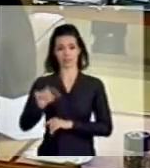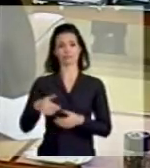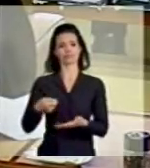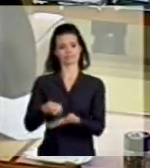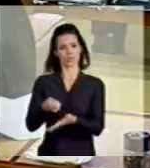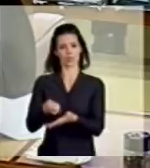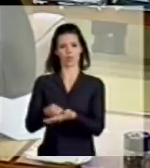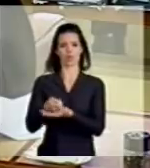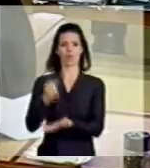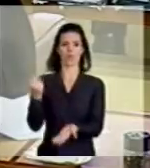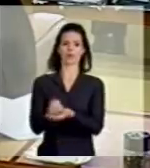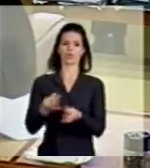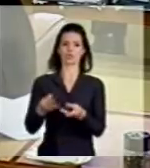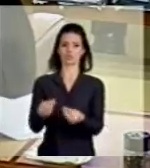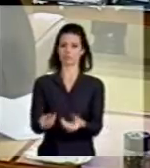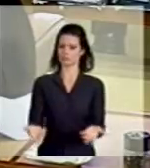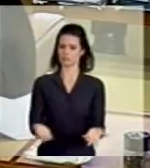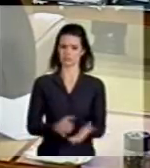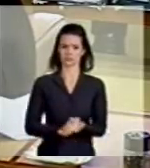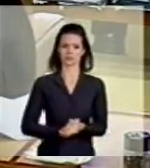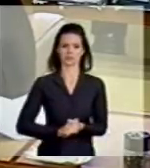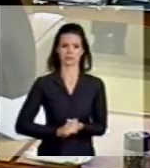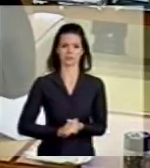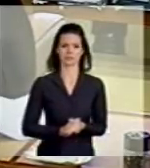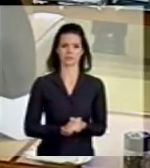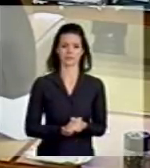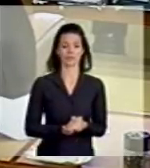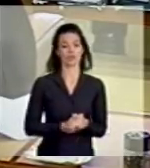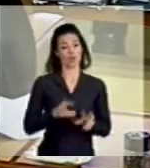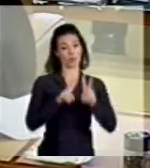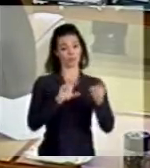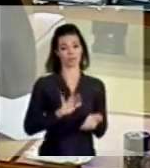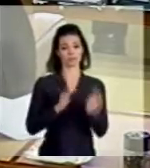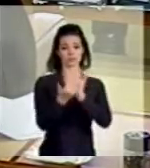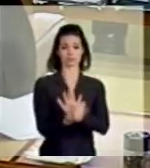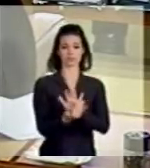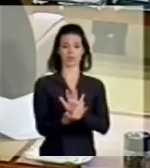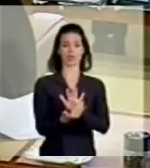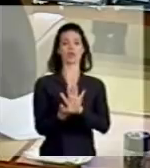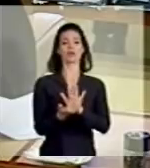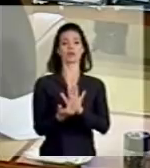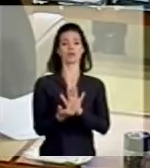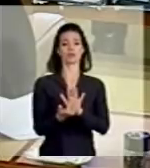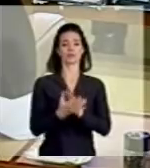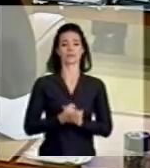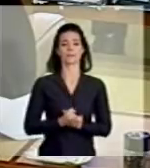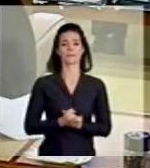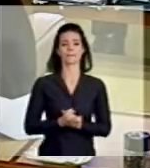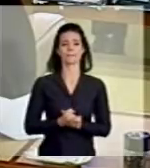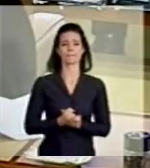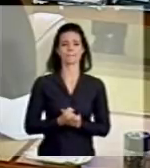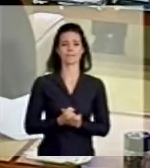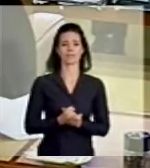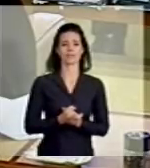13, independentemente do motivo. A questão da transexualidade não se insere, nem mesmo que se pretenda uma extensão